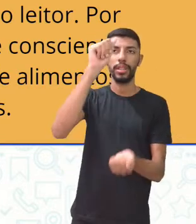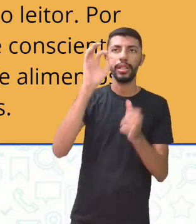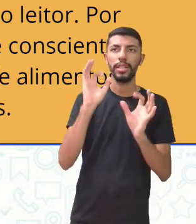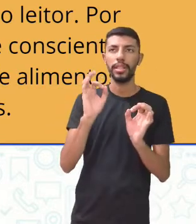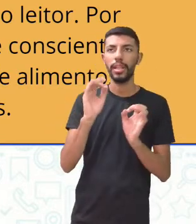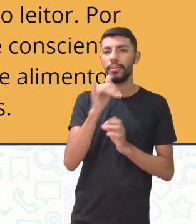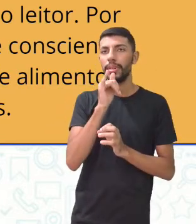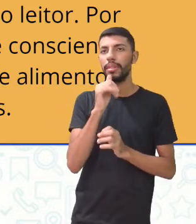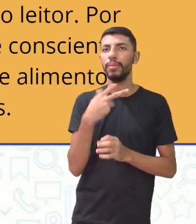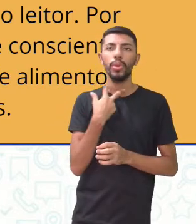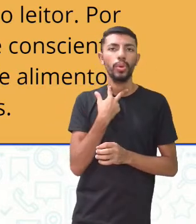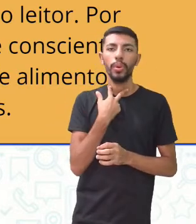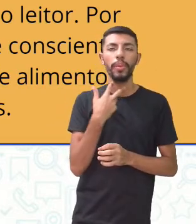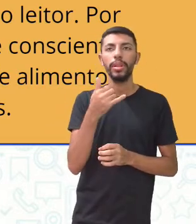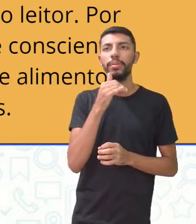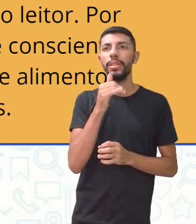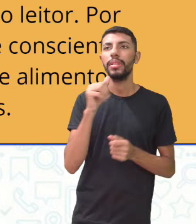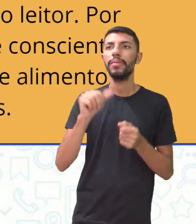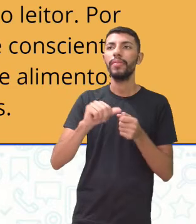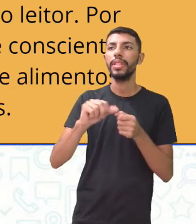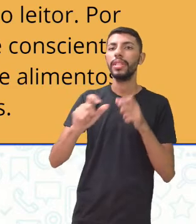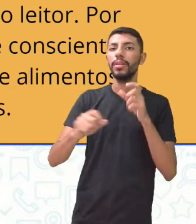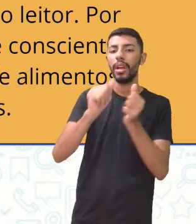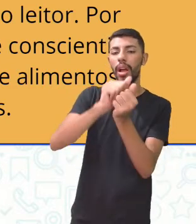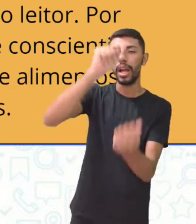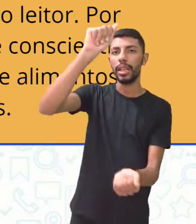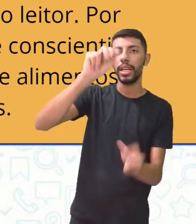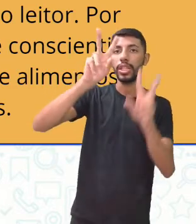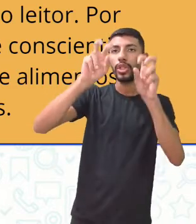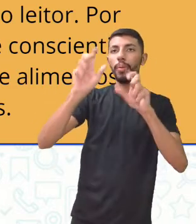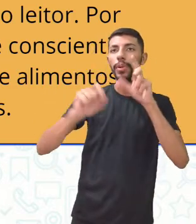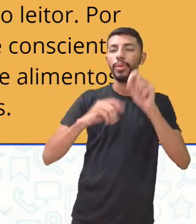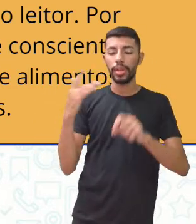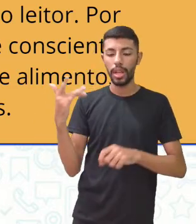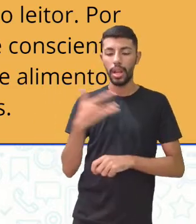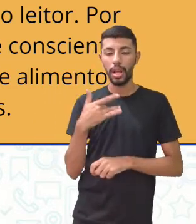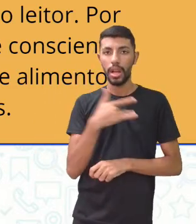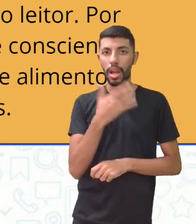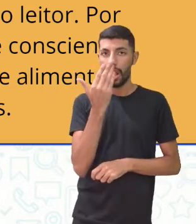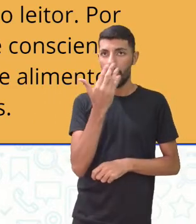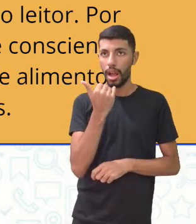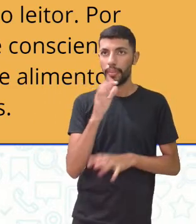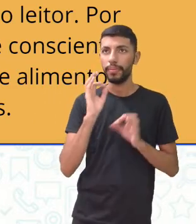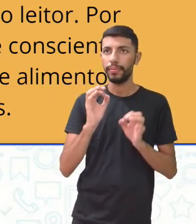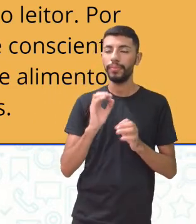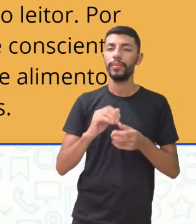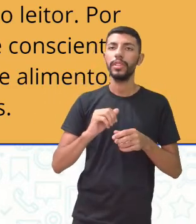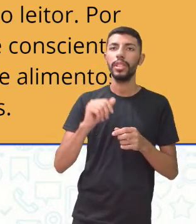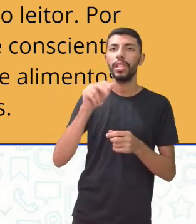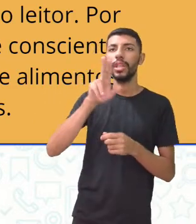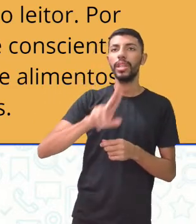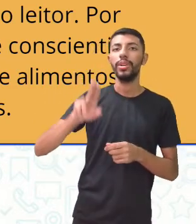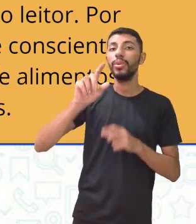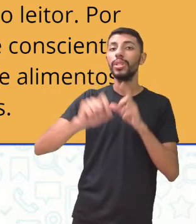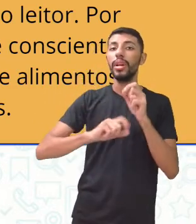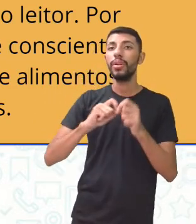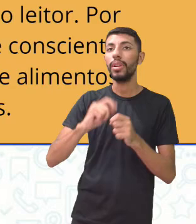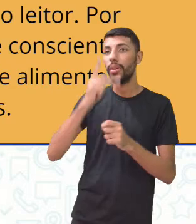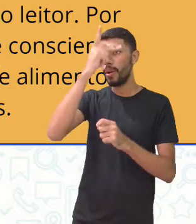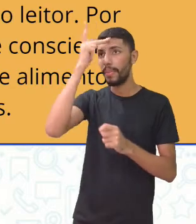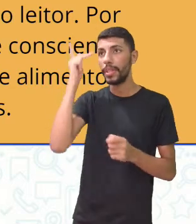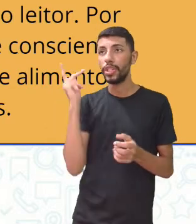cartaz que conscientiza sobre a alimentação de alimentos processados, hiperprocessados e colocar alguém feliz comendo um